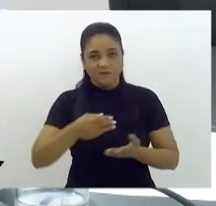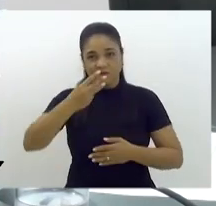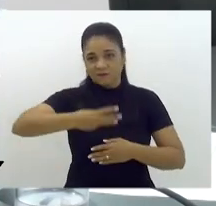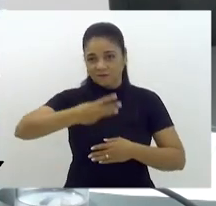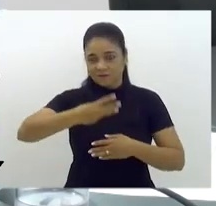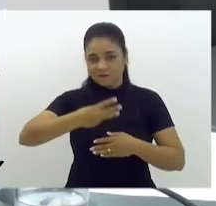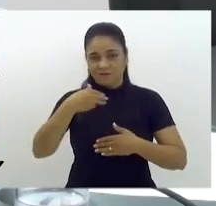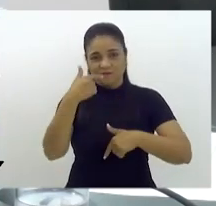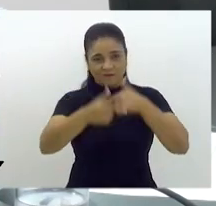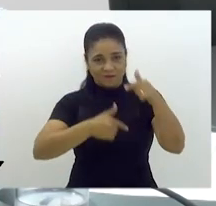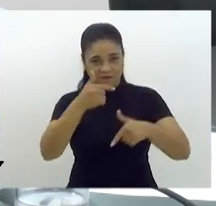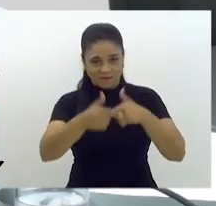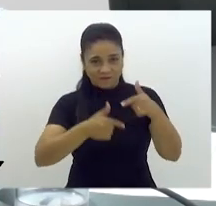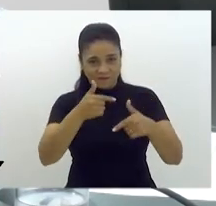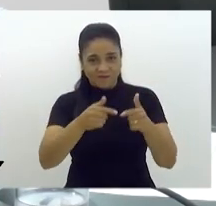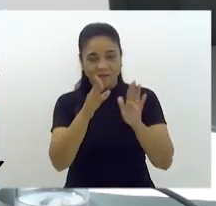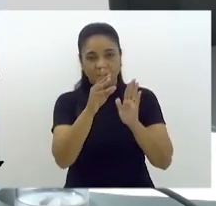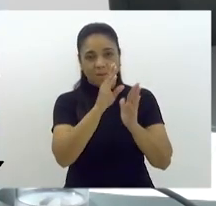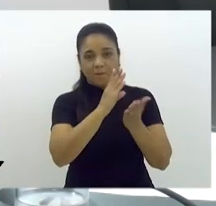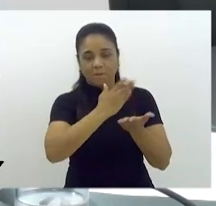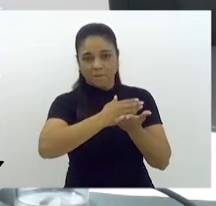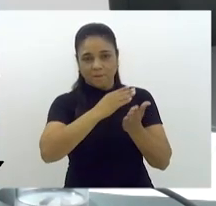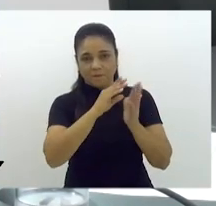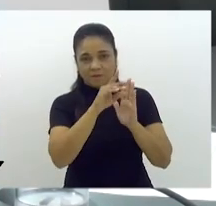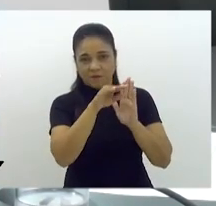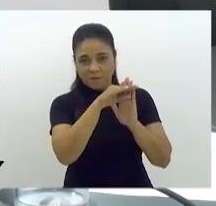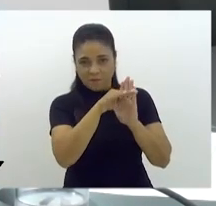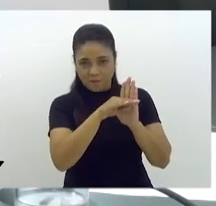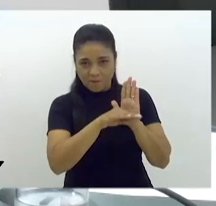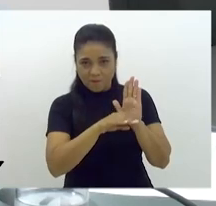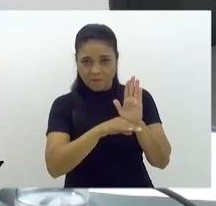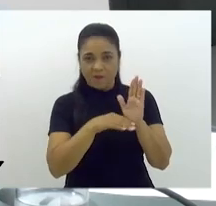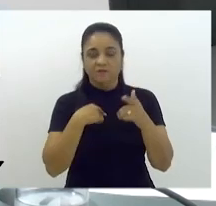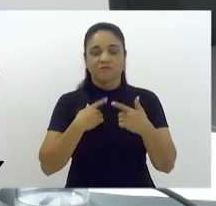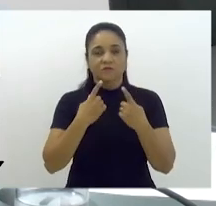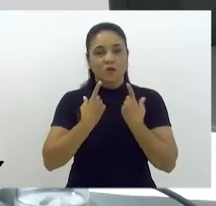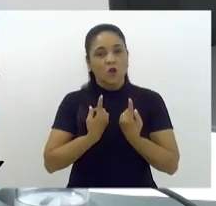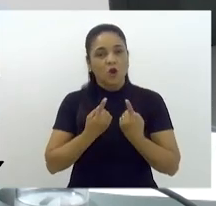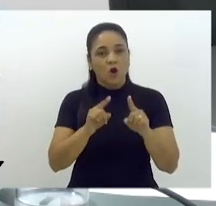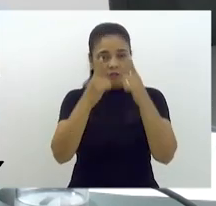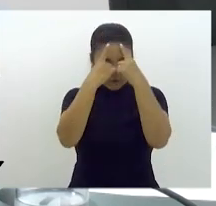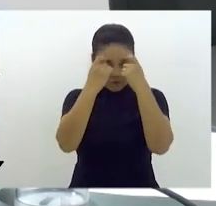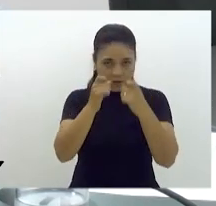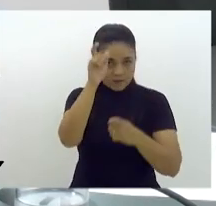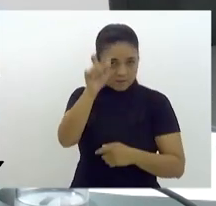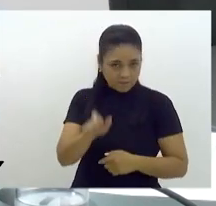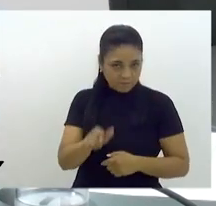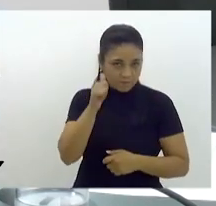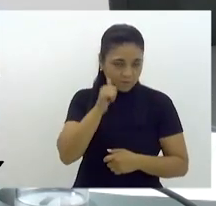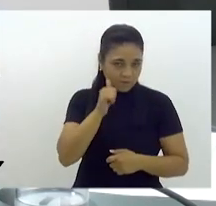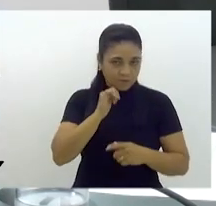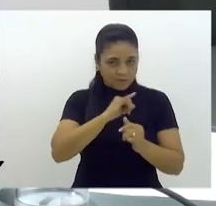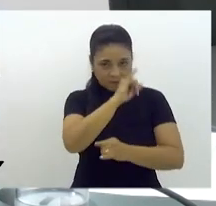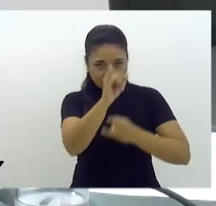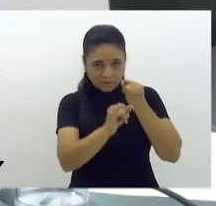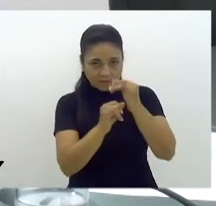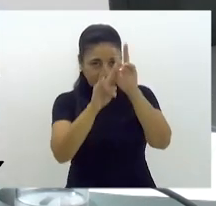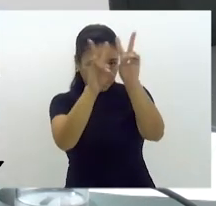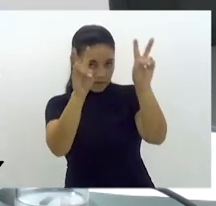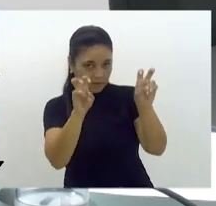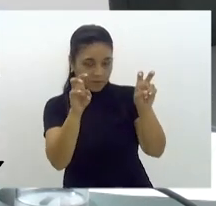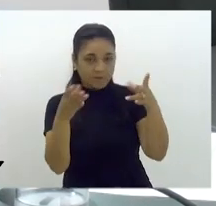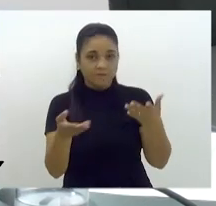com a seguinte pauta exposição e debate sobre o tema da violência cibernética contra mulher já estando conosco